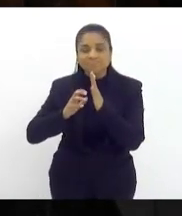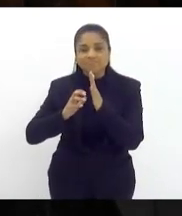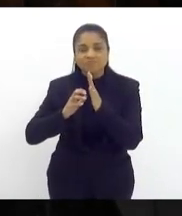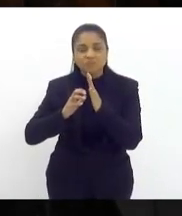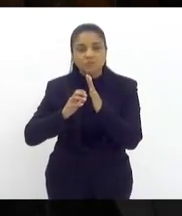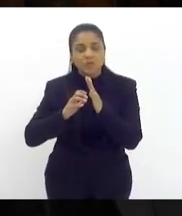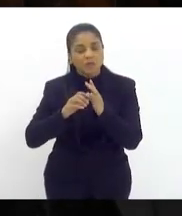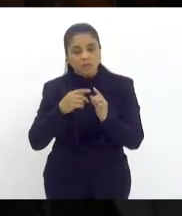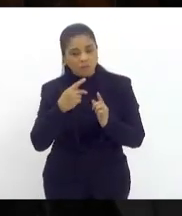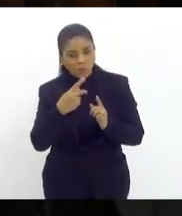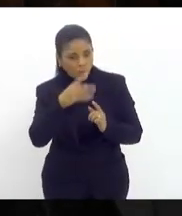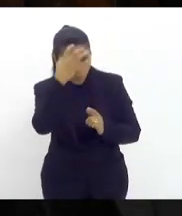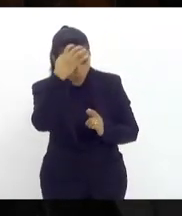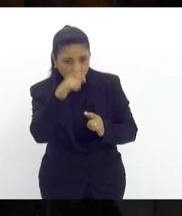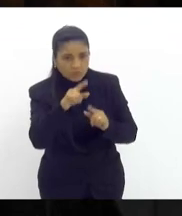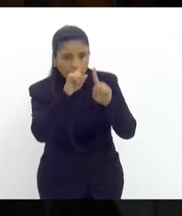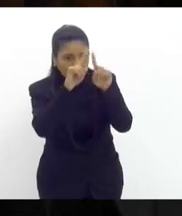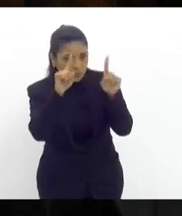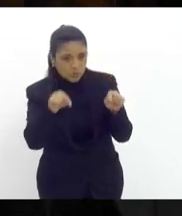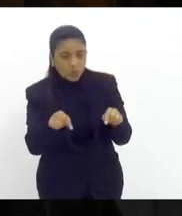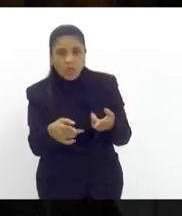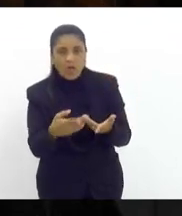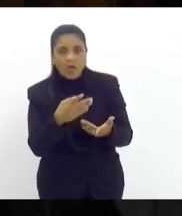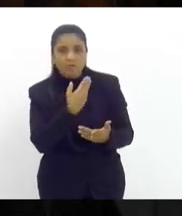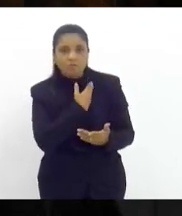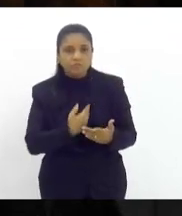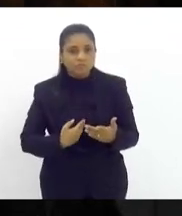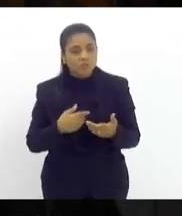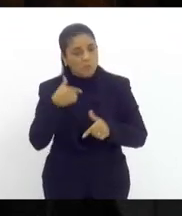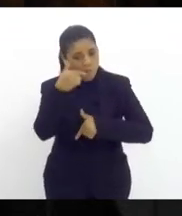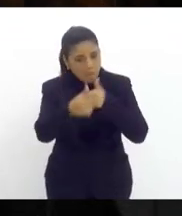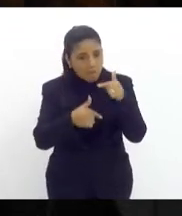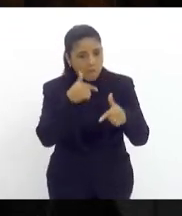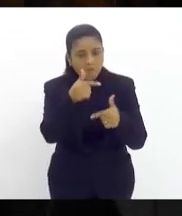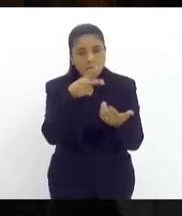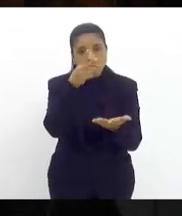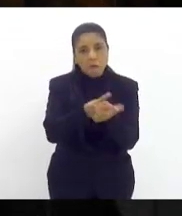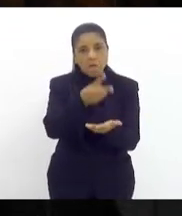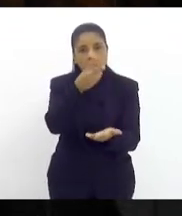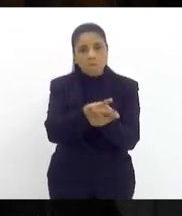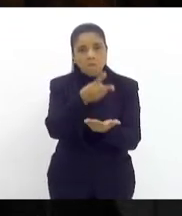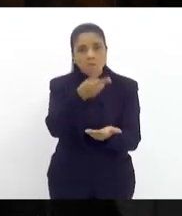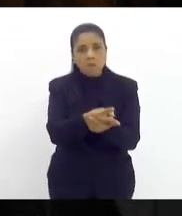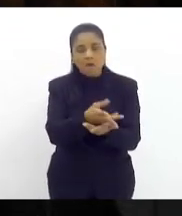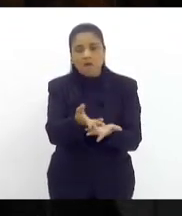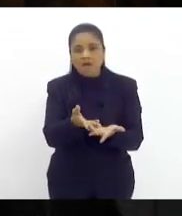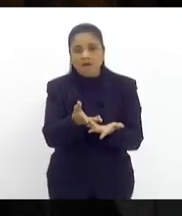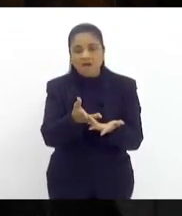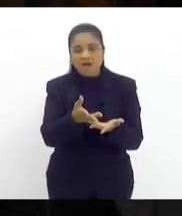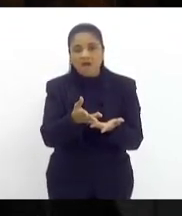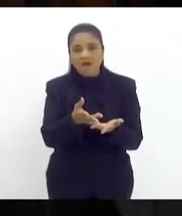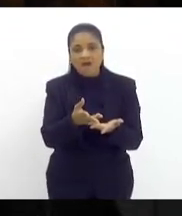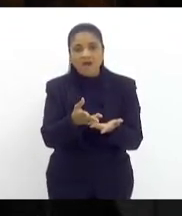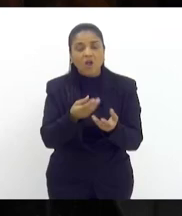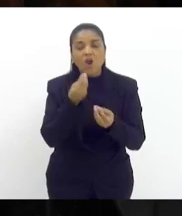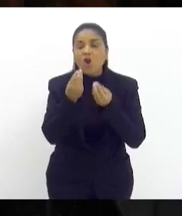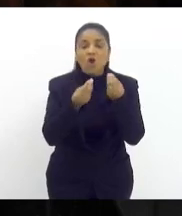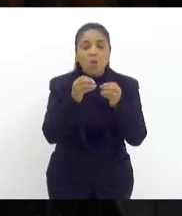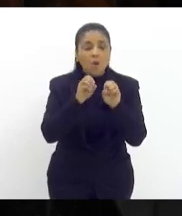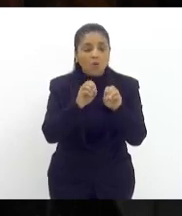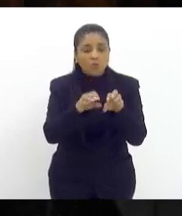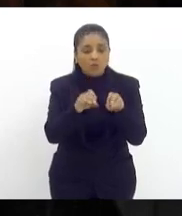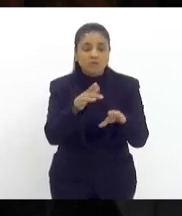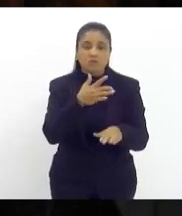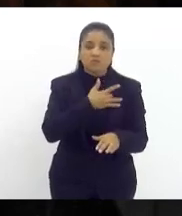do funcionalismo que cumpre o ritual da sua produção e não tem como ter educação